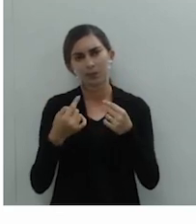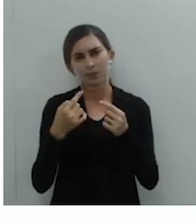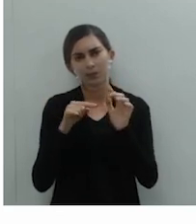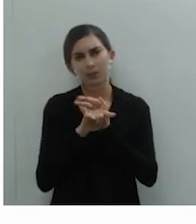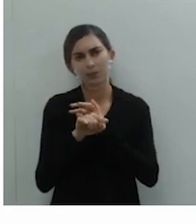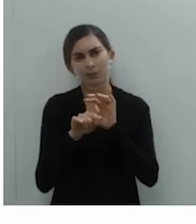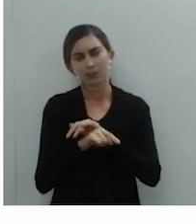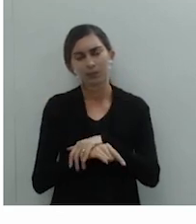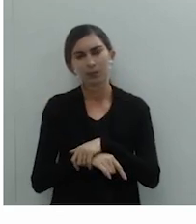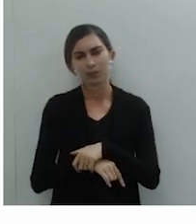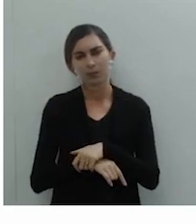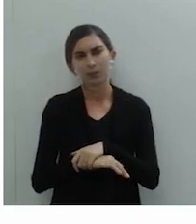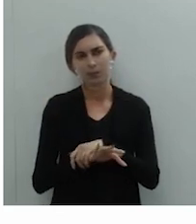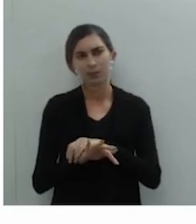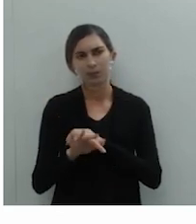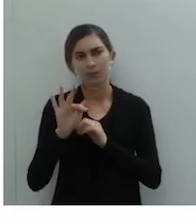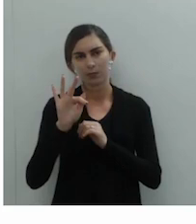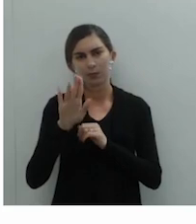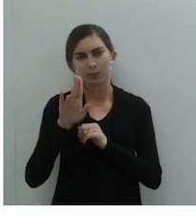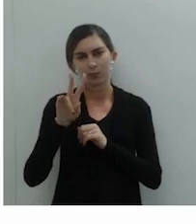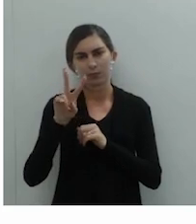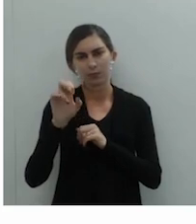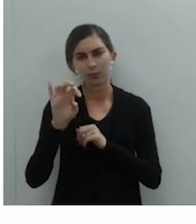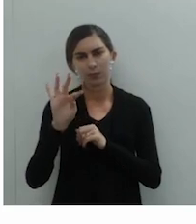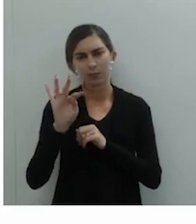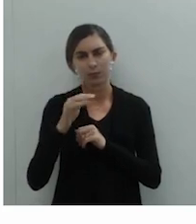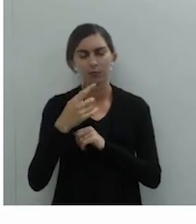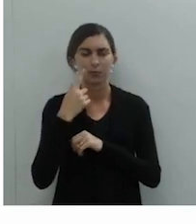Um desafio da FUVEST.